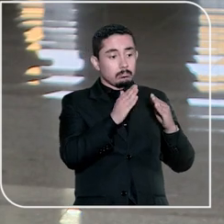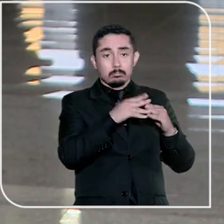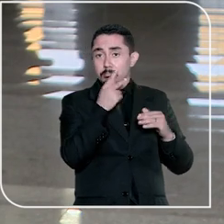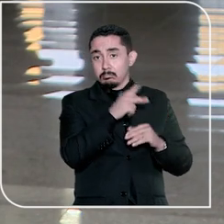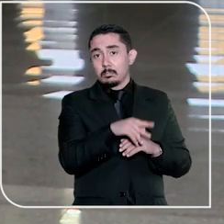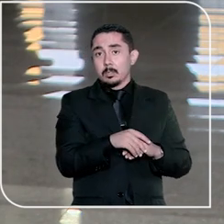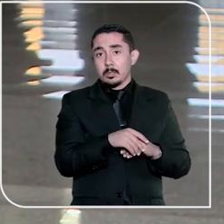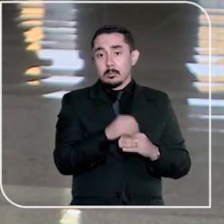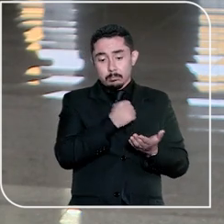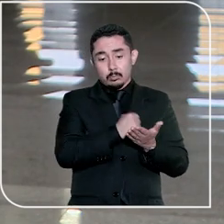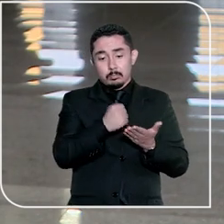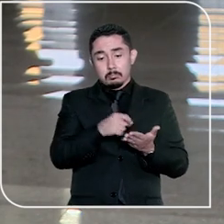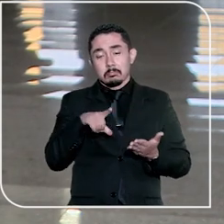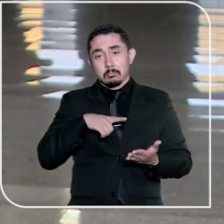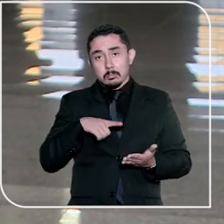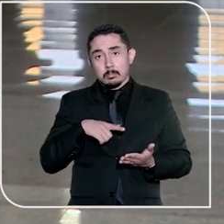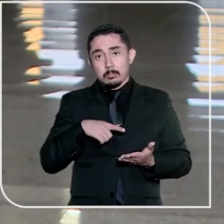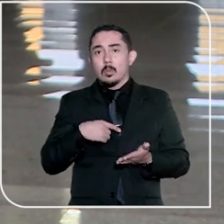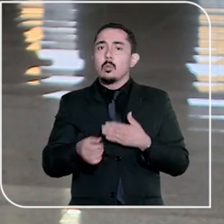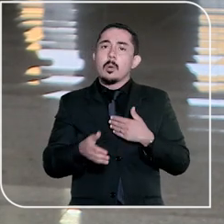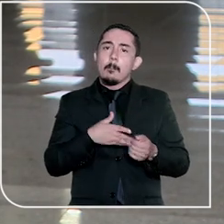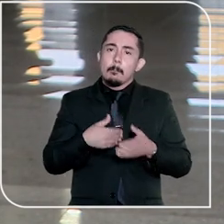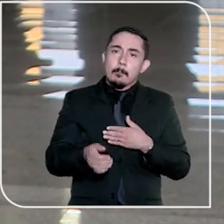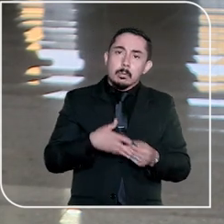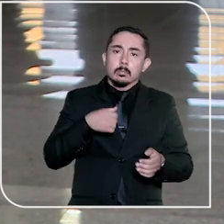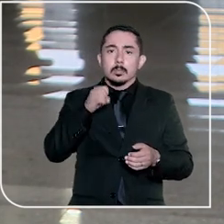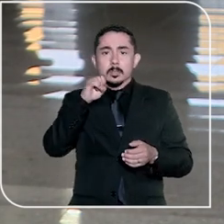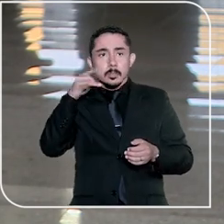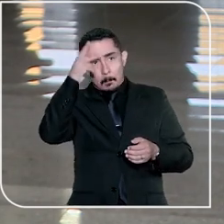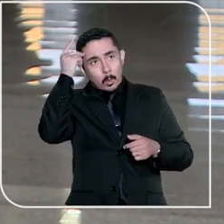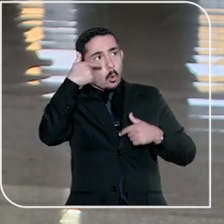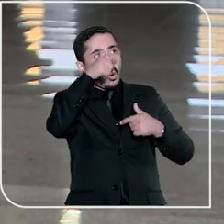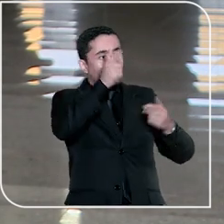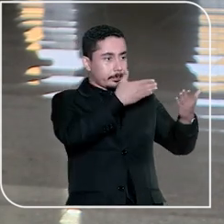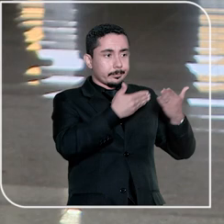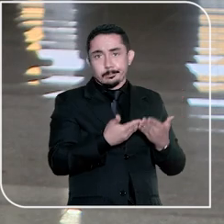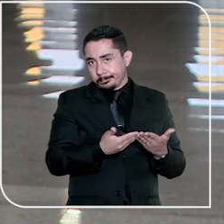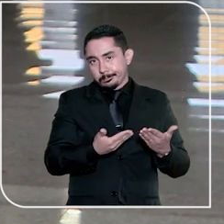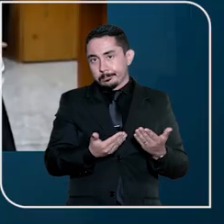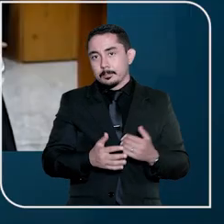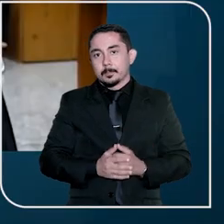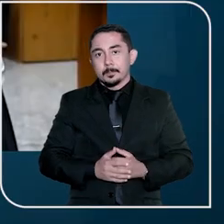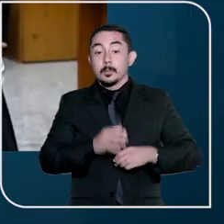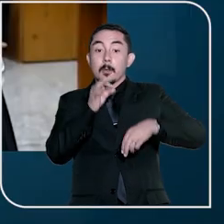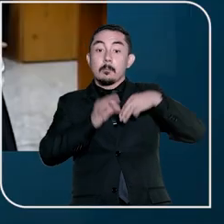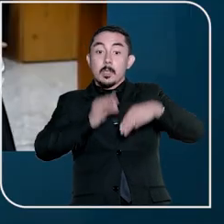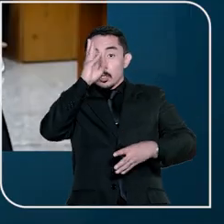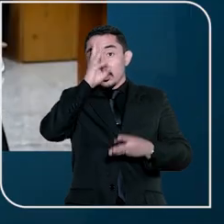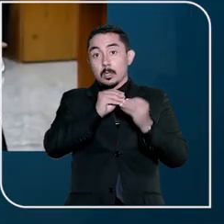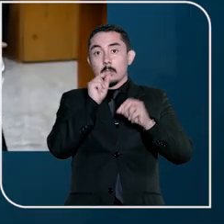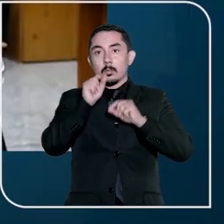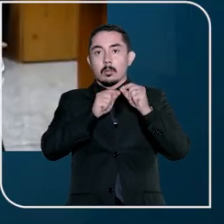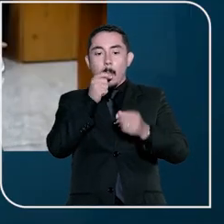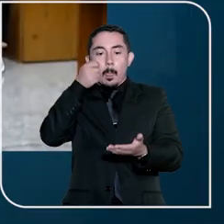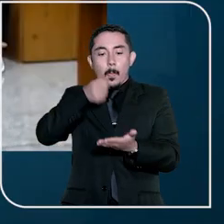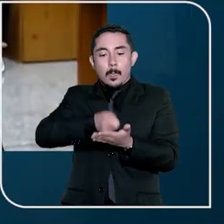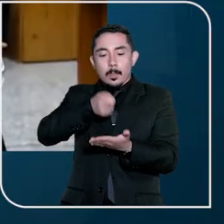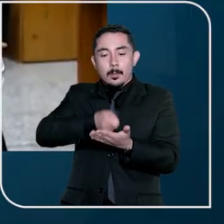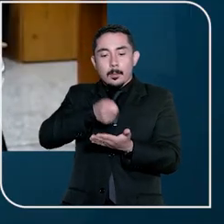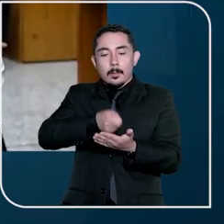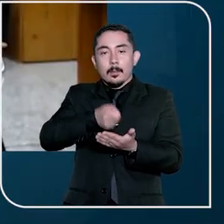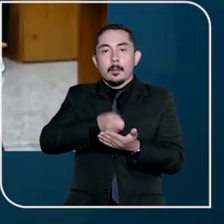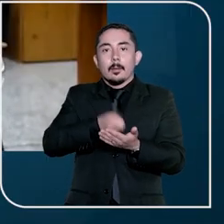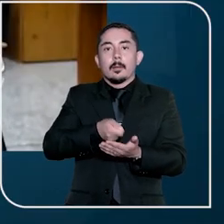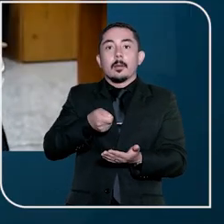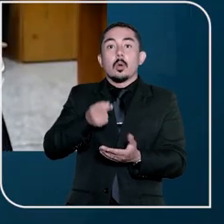devedor no endereço indicado no contrato independentemente de quem a tenha recebido para o ministro não é razoável exigir a